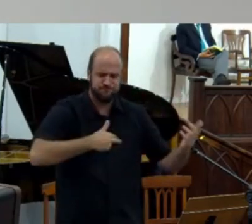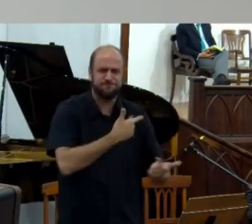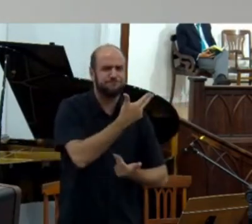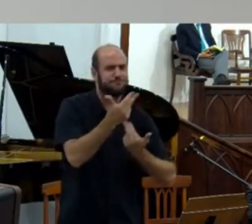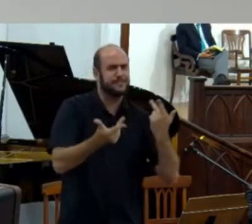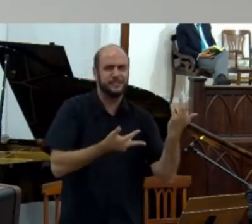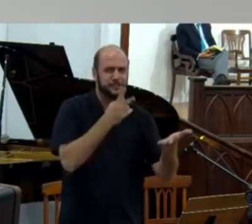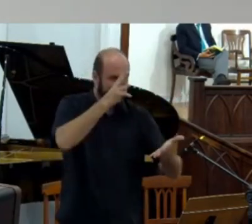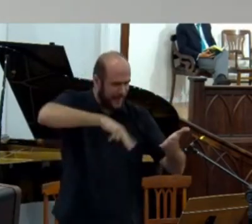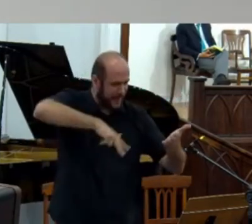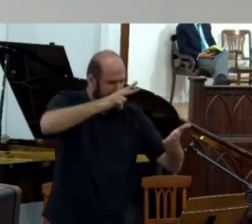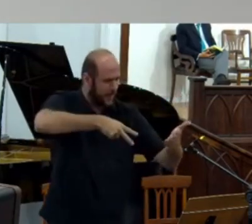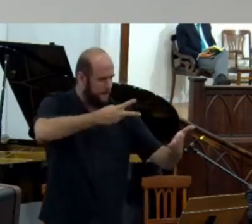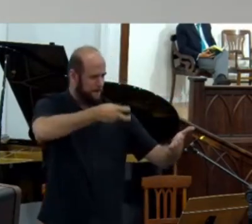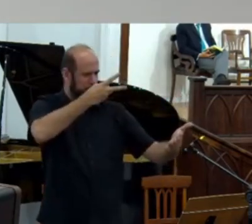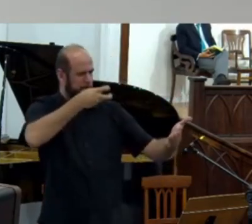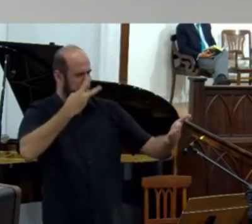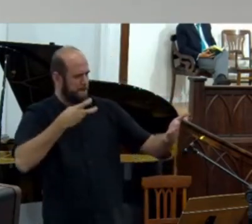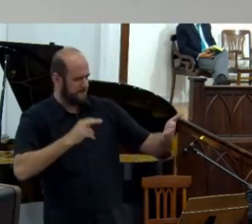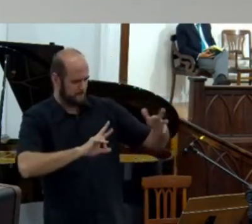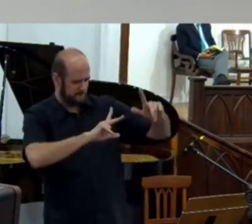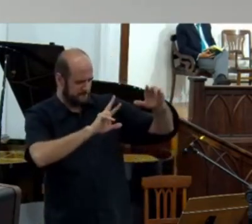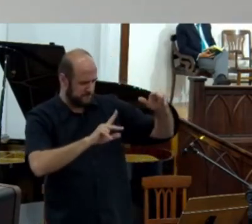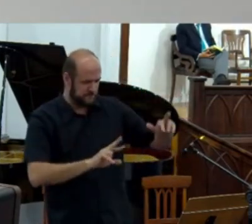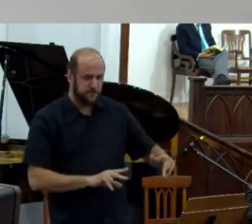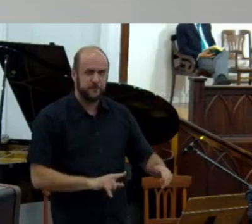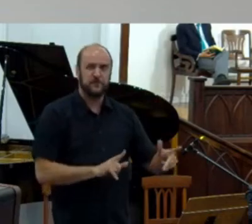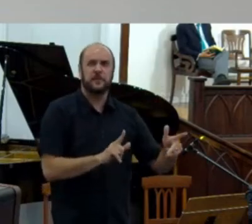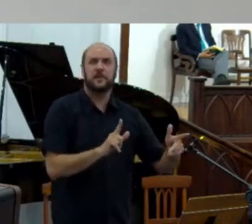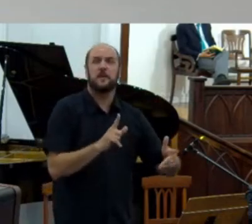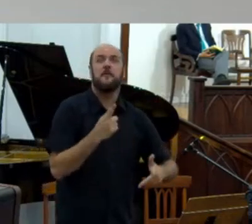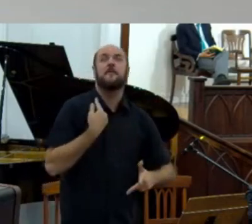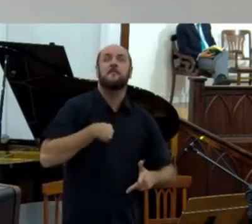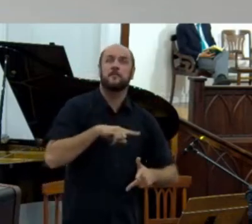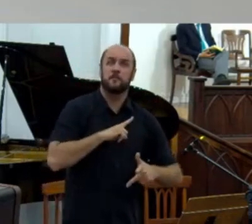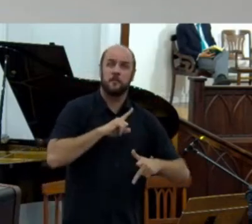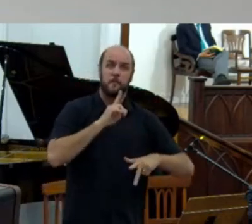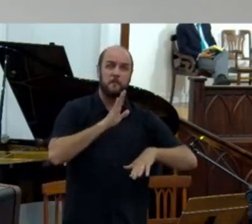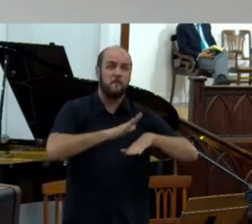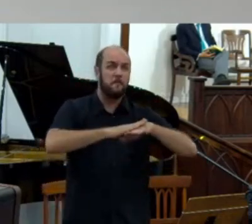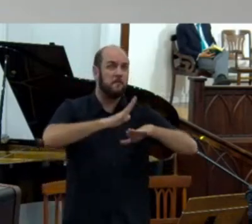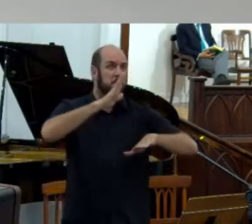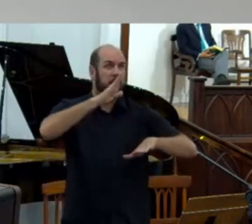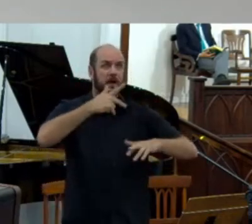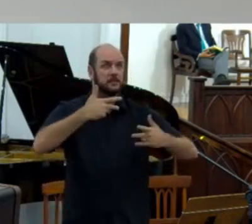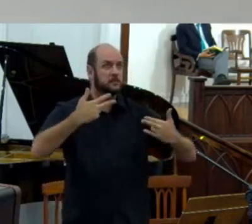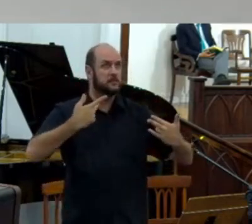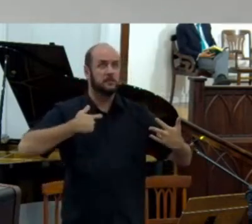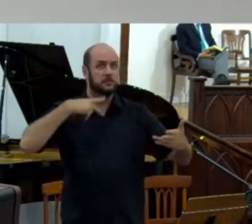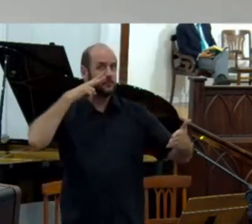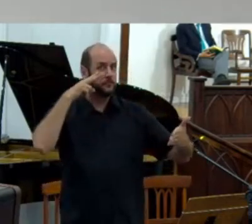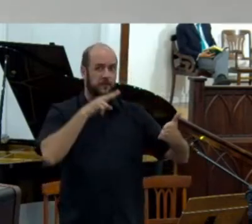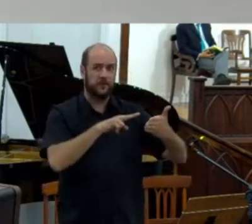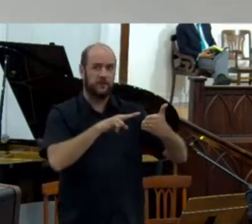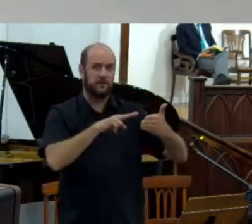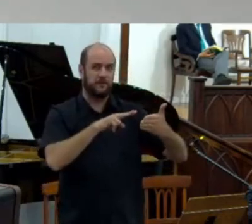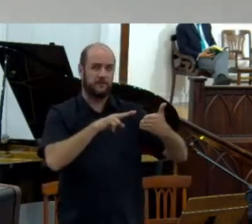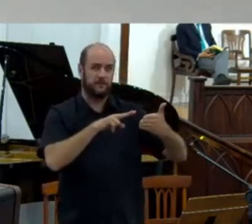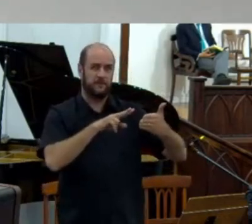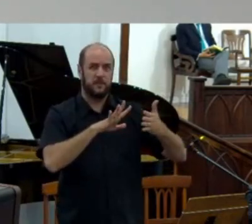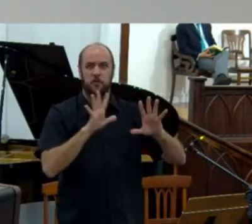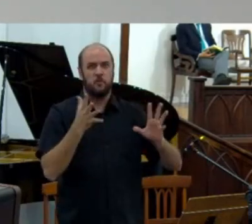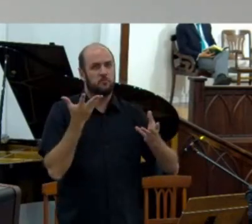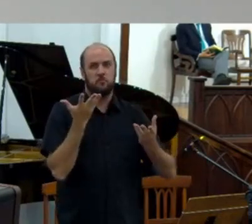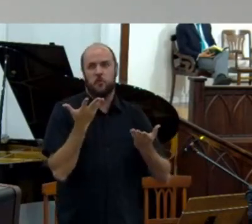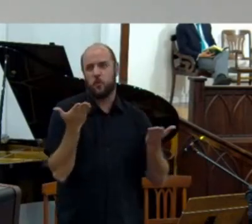para esses versículos que vai de 5 a 8 e que vão além daquilo que os nossos olhos podem ver, que eu não vou